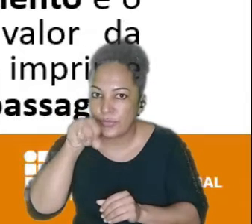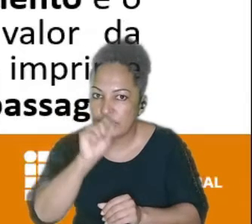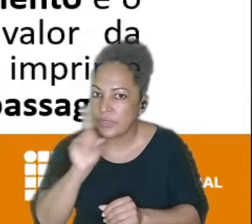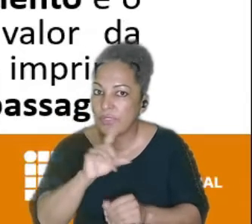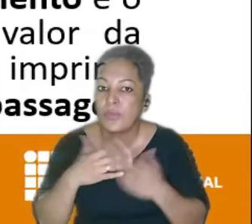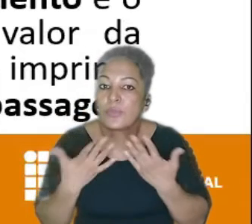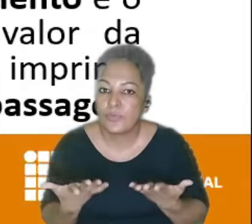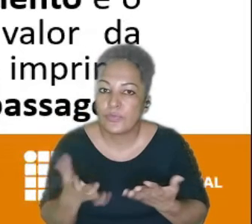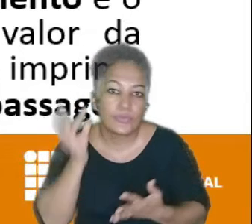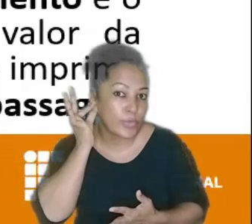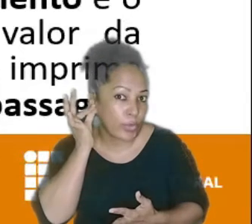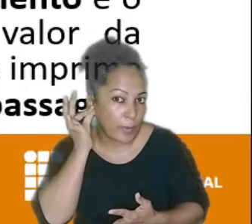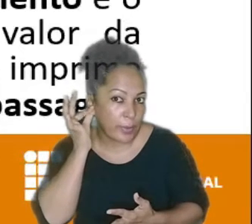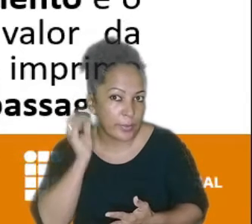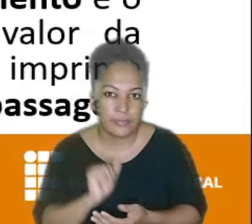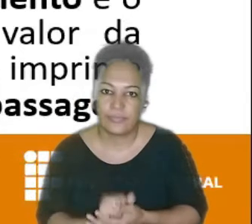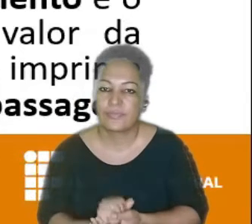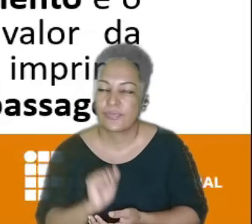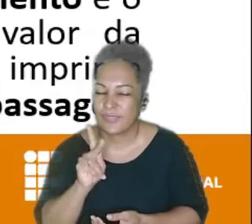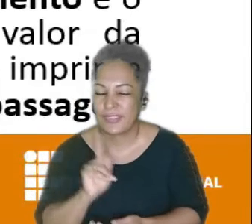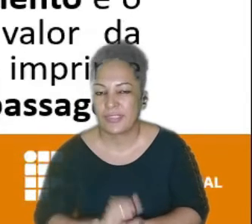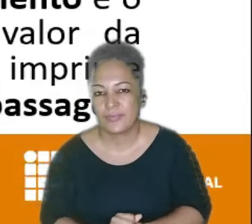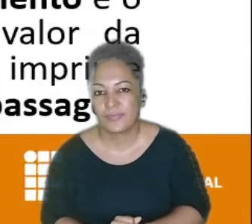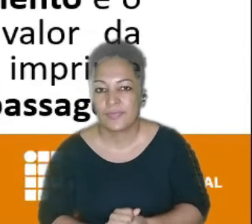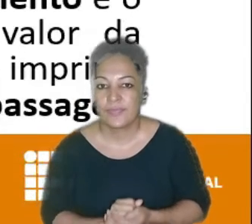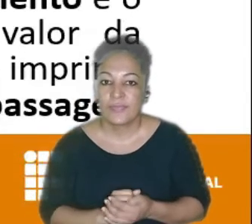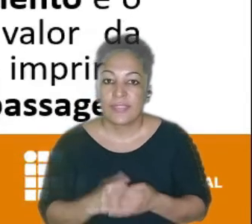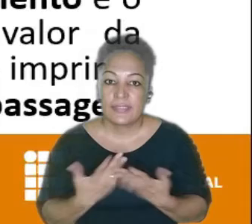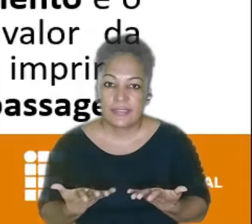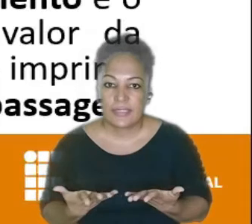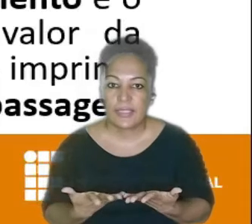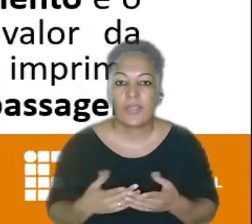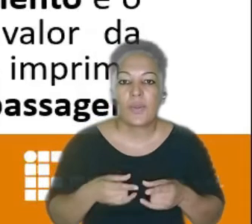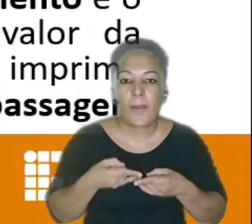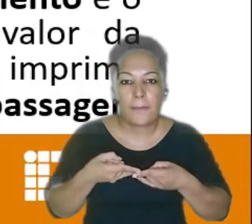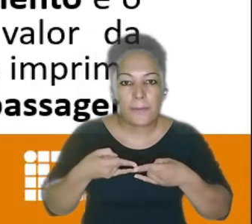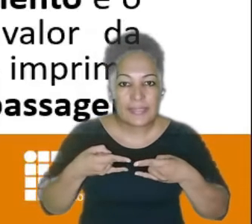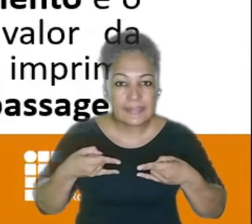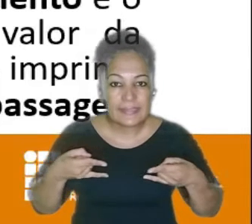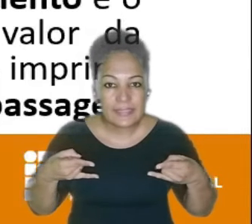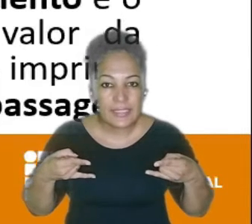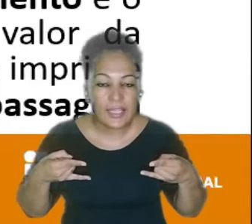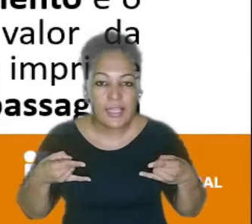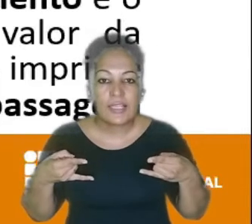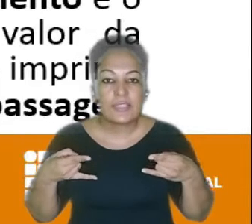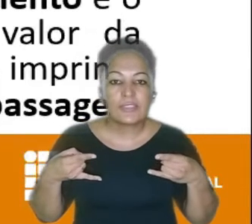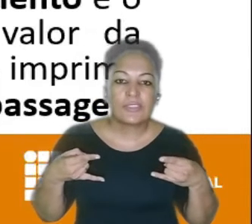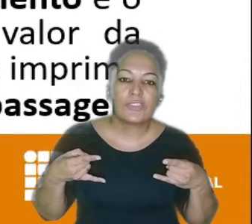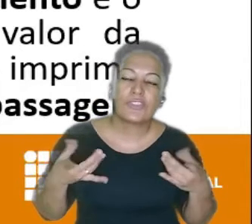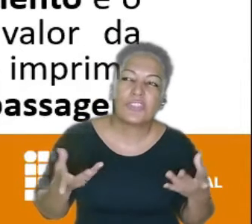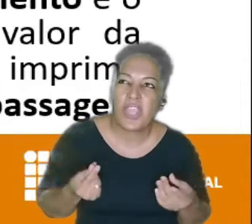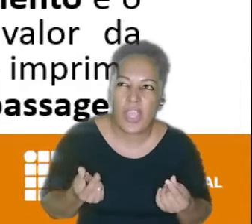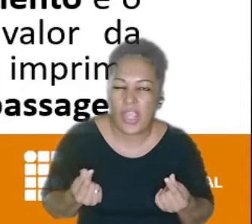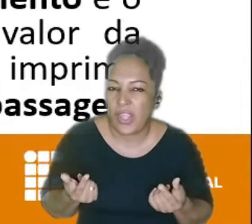não? Top? Beleza. Muito bem. A passagem, galera, ela